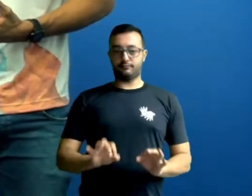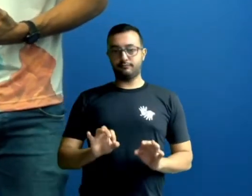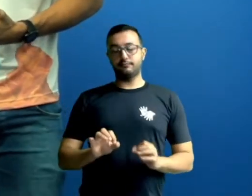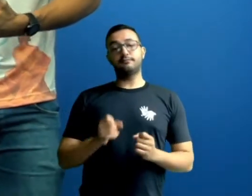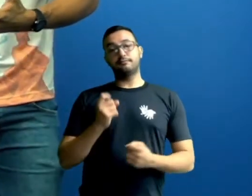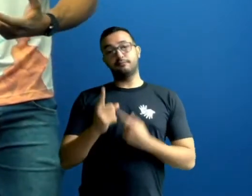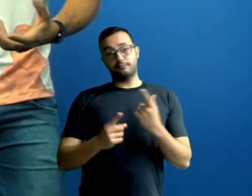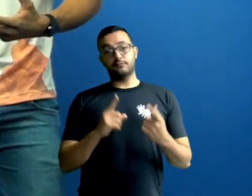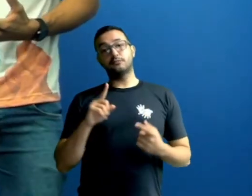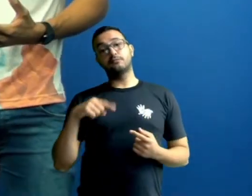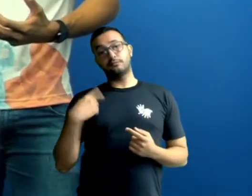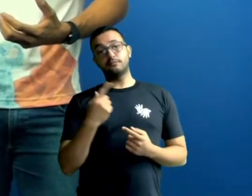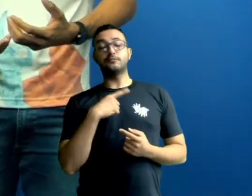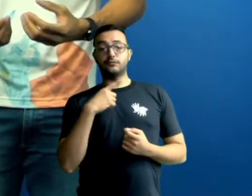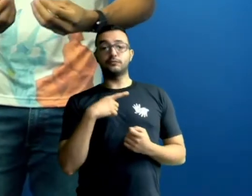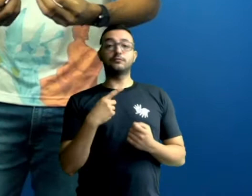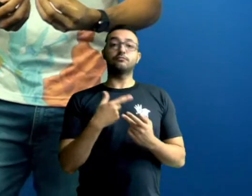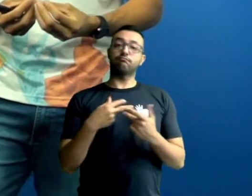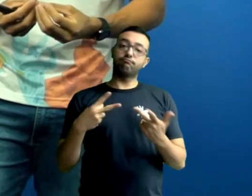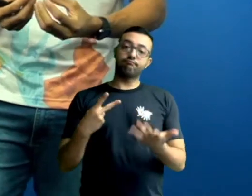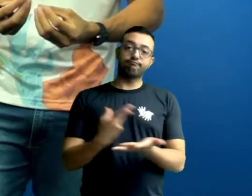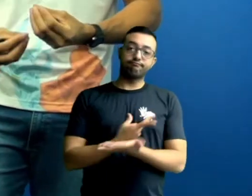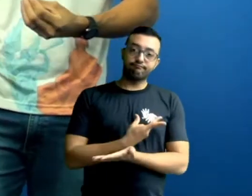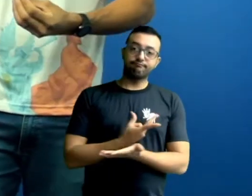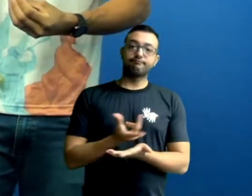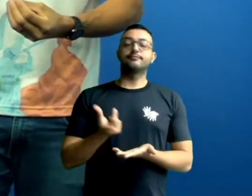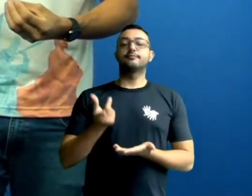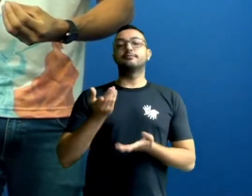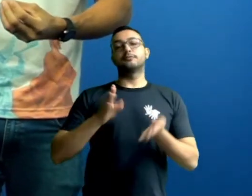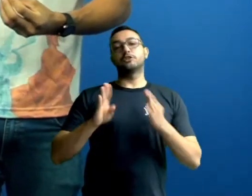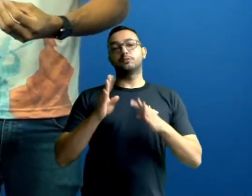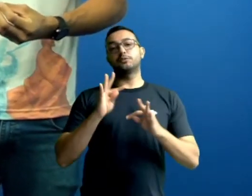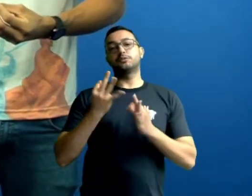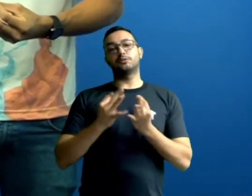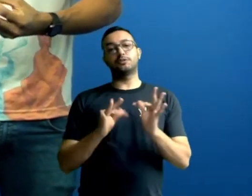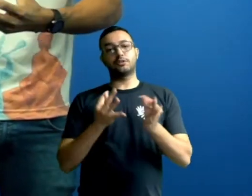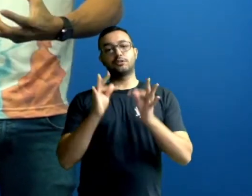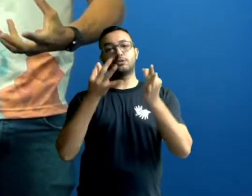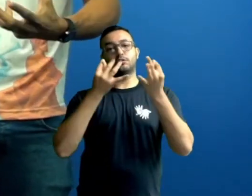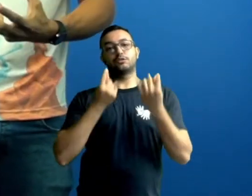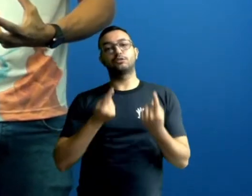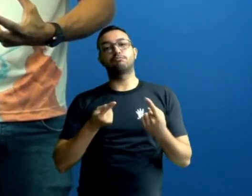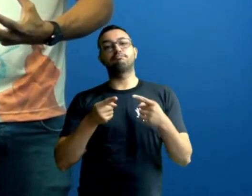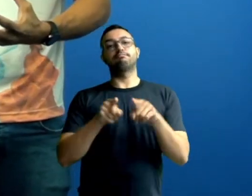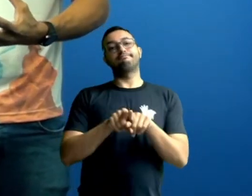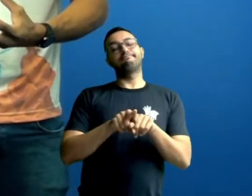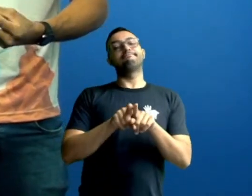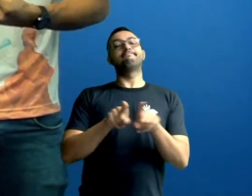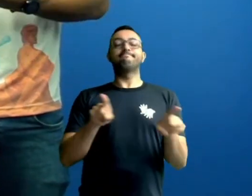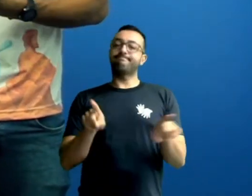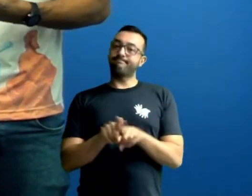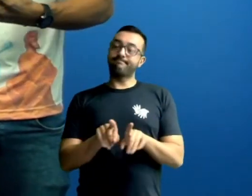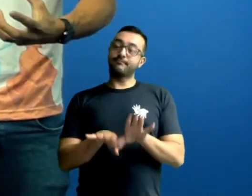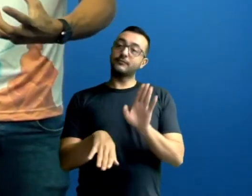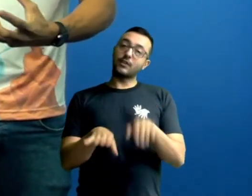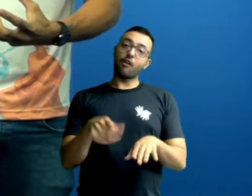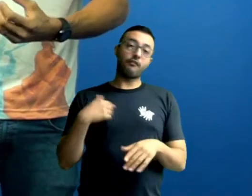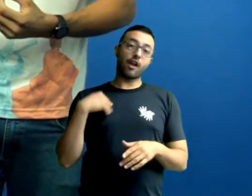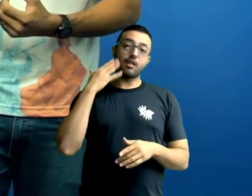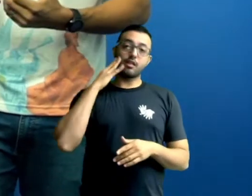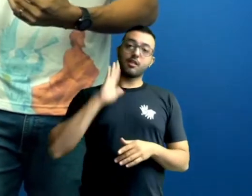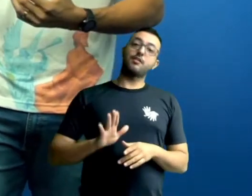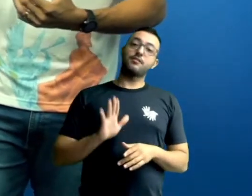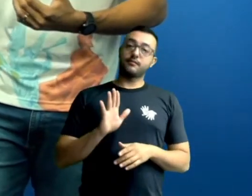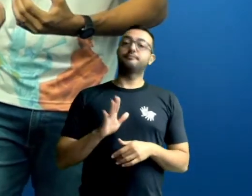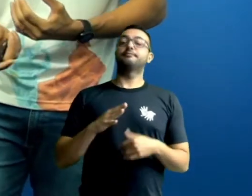nós utilizamos de determinadas situações que a biotecnologia está associada e por vezes a gente não tem